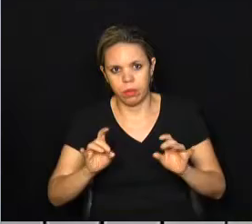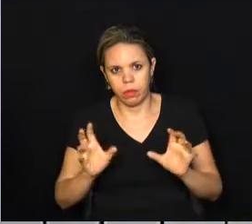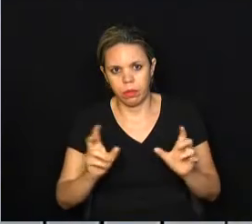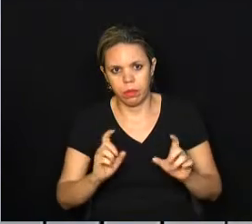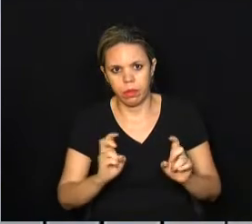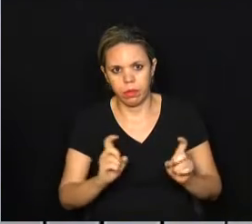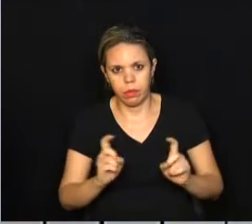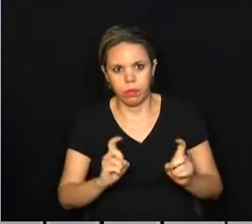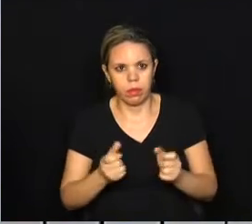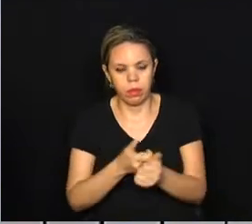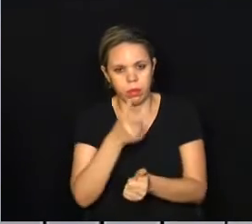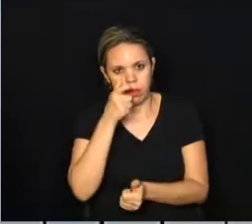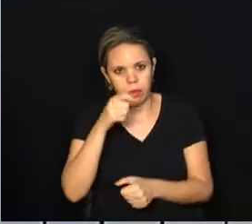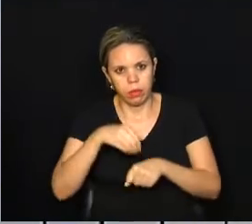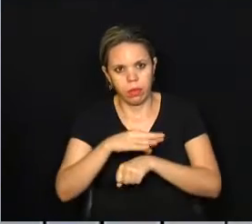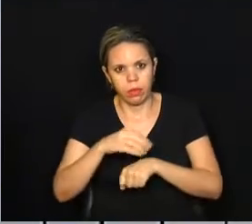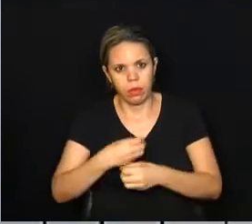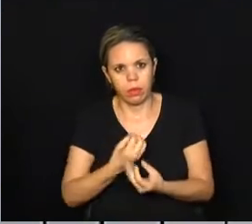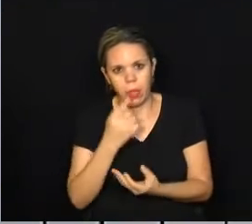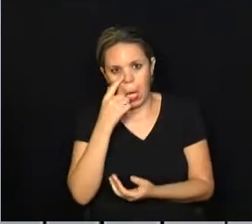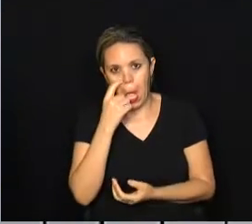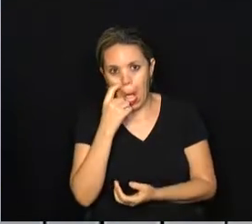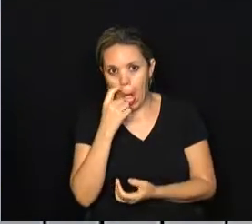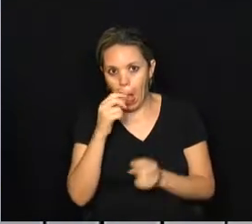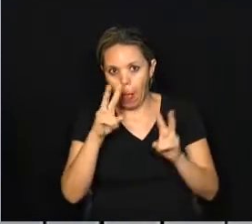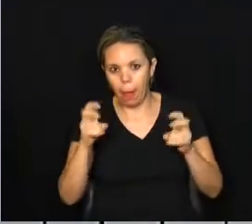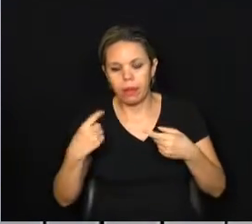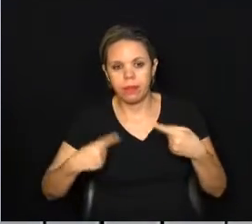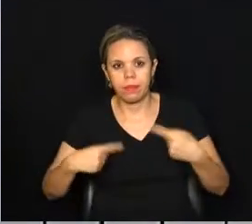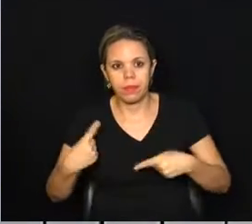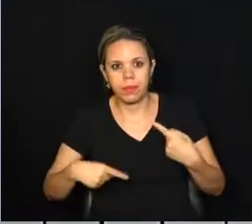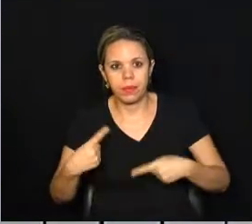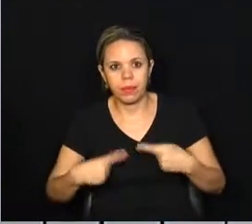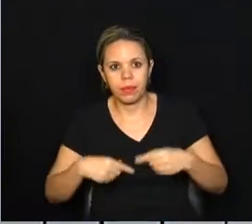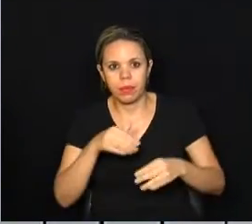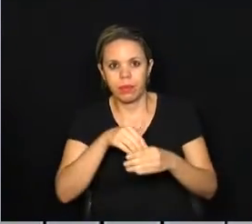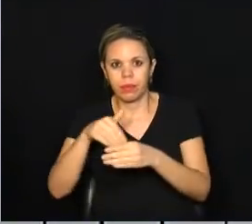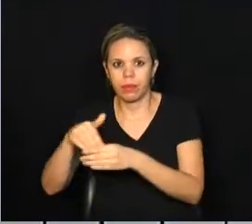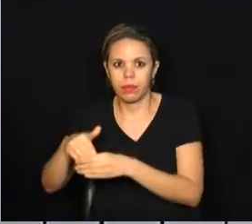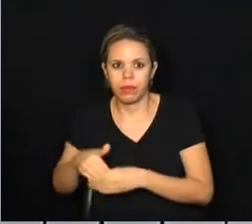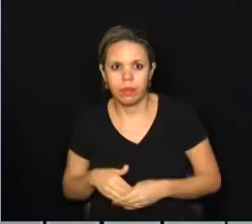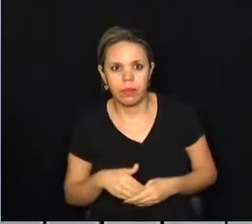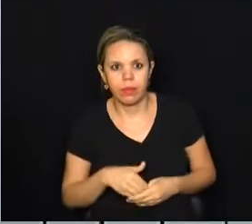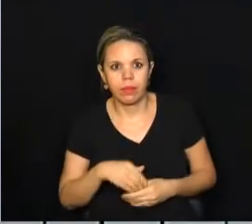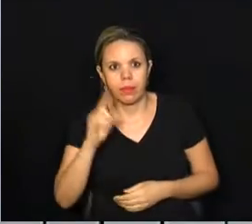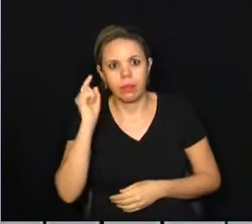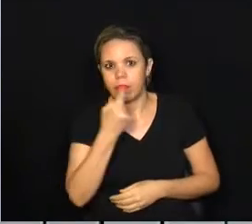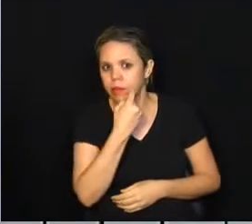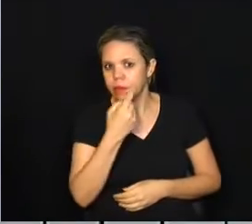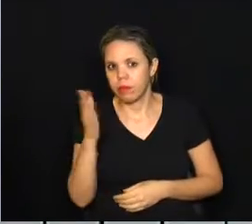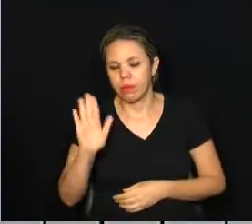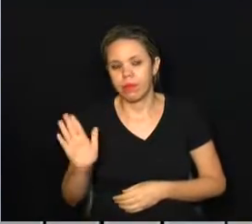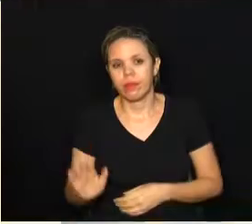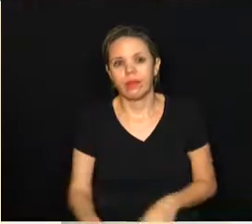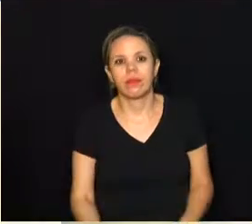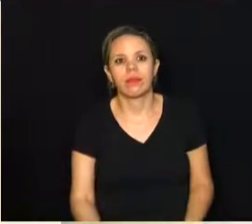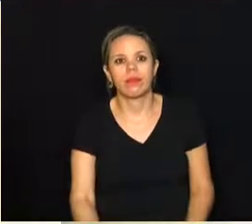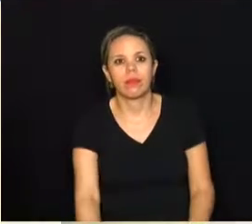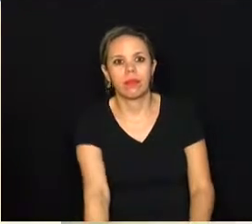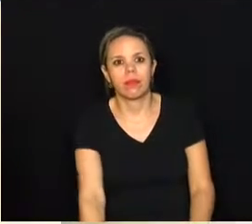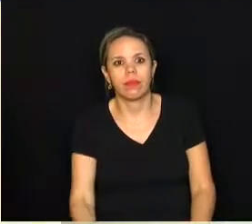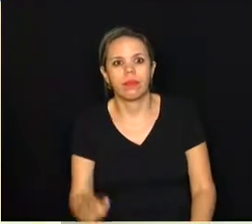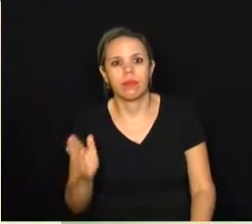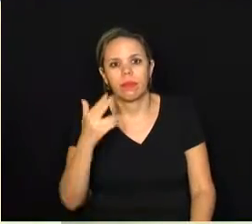quem acompanhou e traz as informações sobre as discussões e votações é a Mirna Abreu. Olá, Mirna.